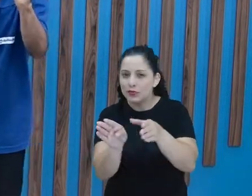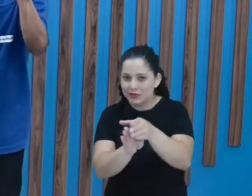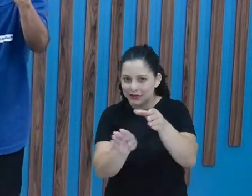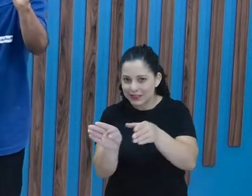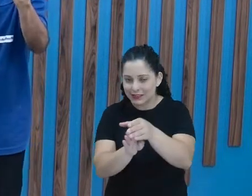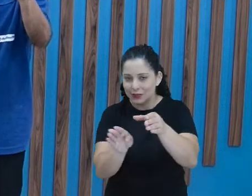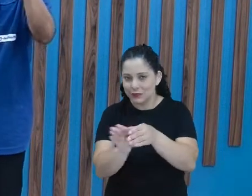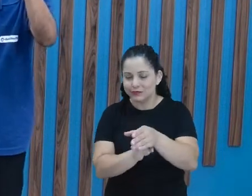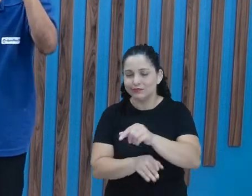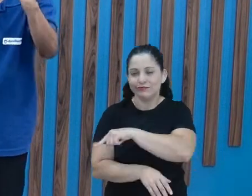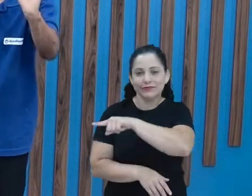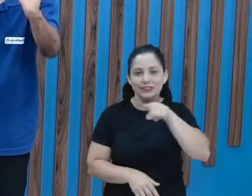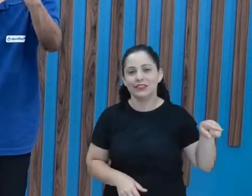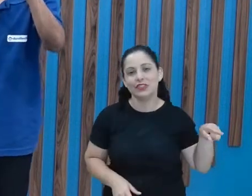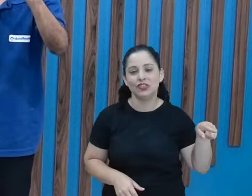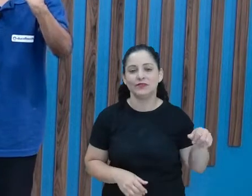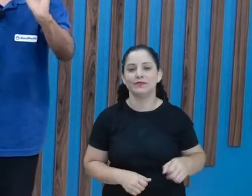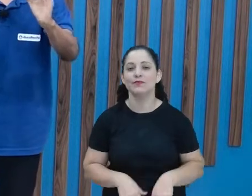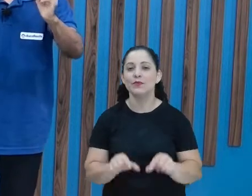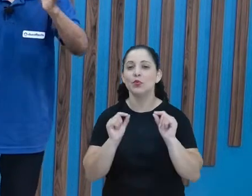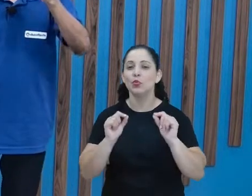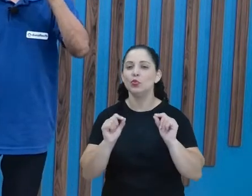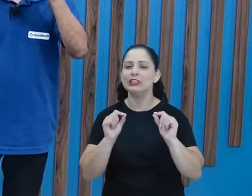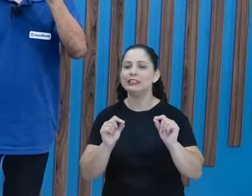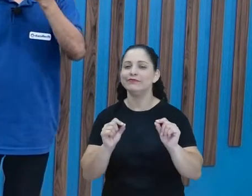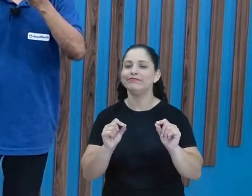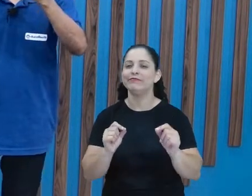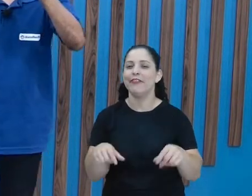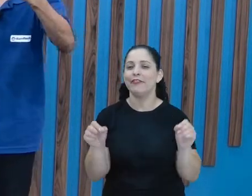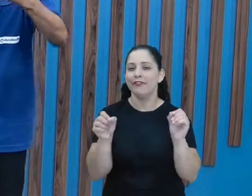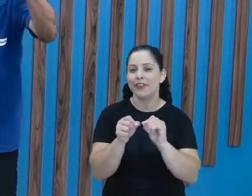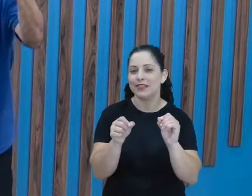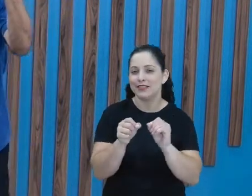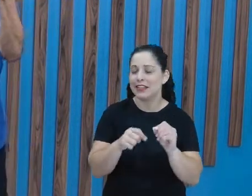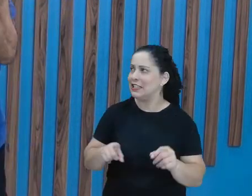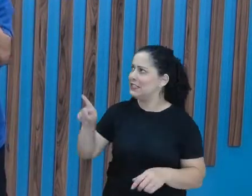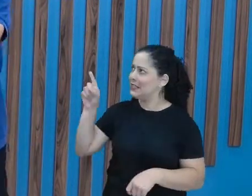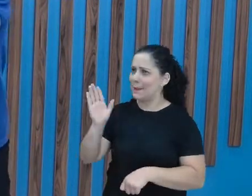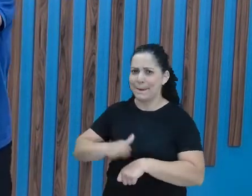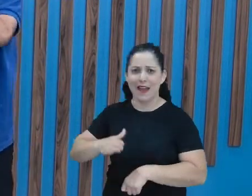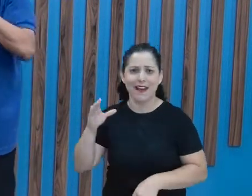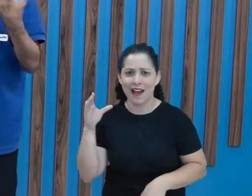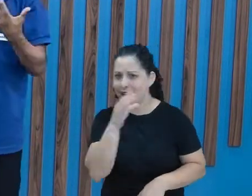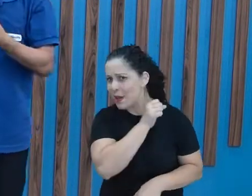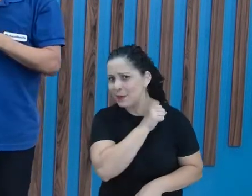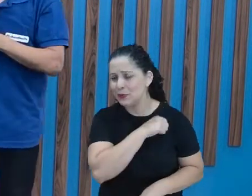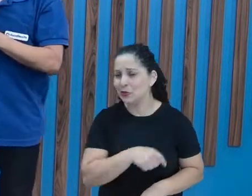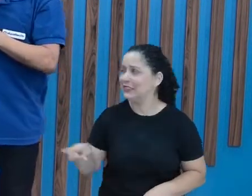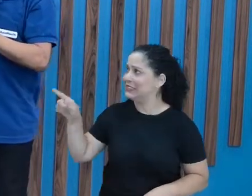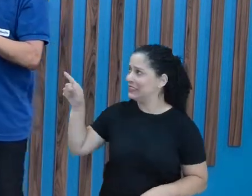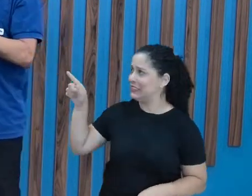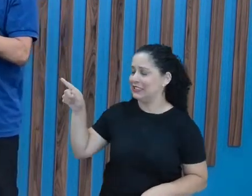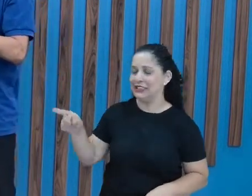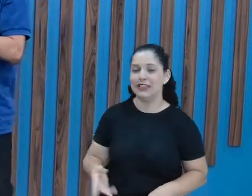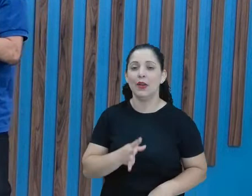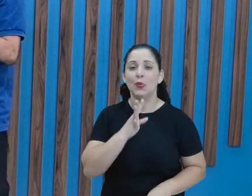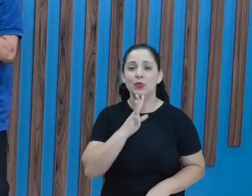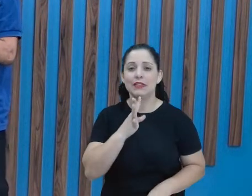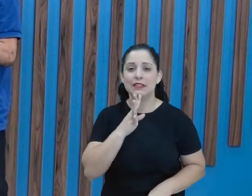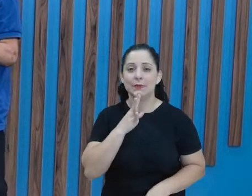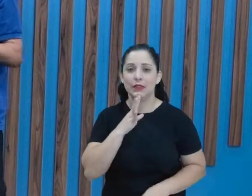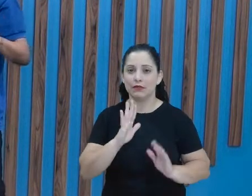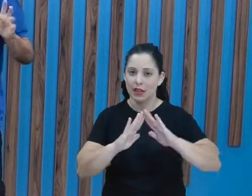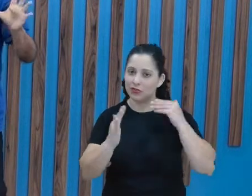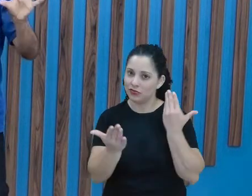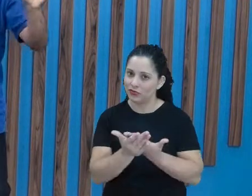agora, que é fundamental. Uma dica, um bisu, de fazer isso aí muito mais rápido do que isso aqui. Isso aqui é conhecimento que já procurou na